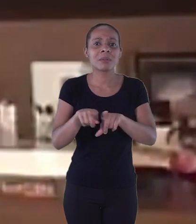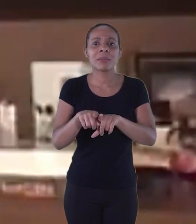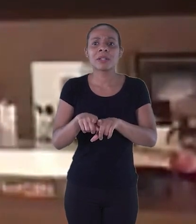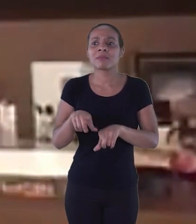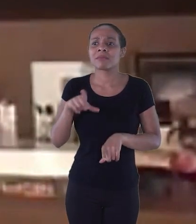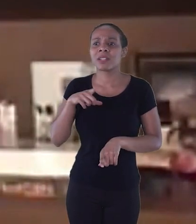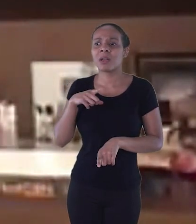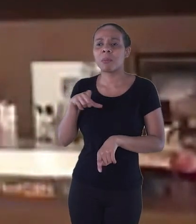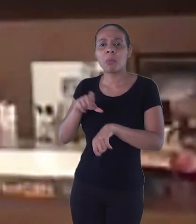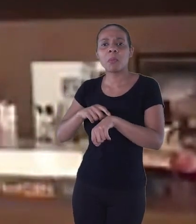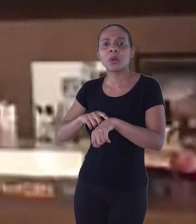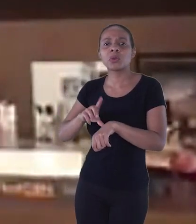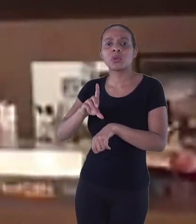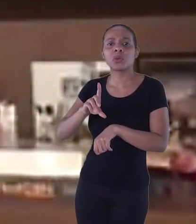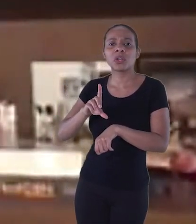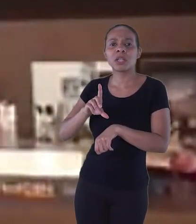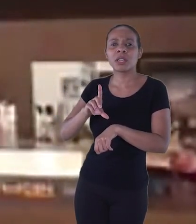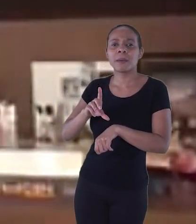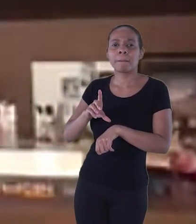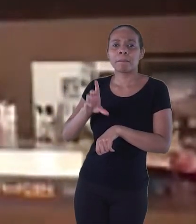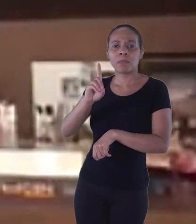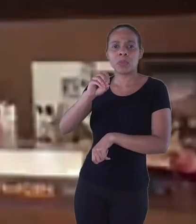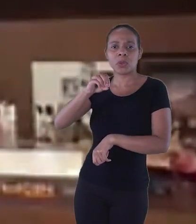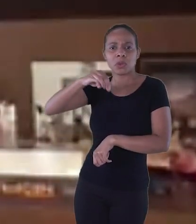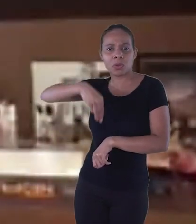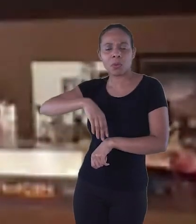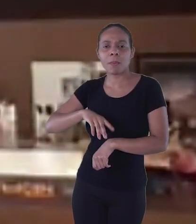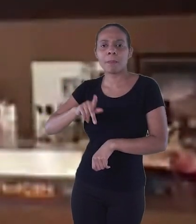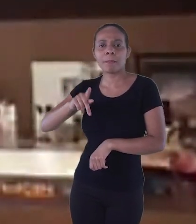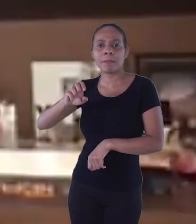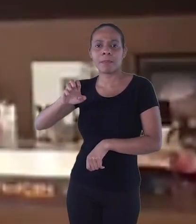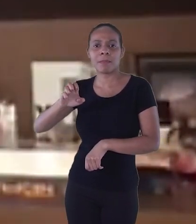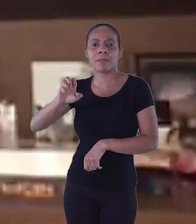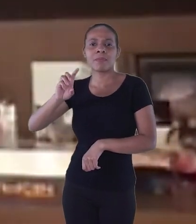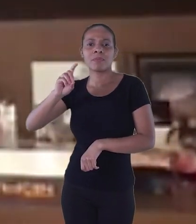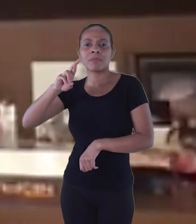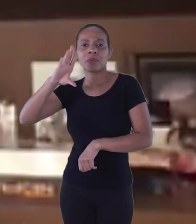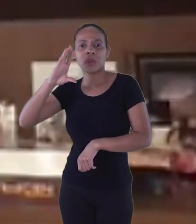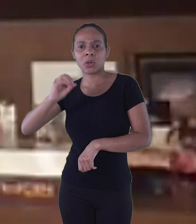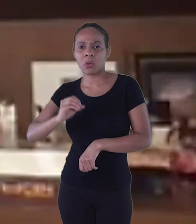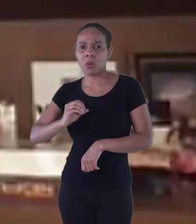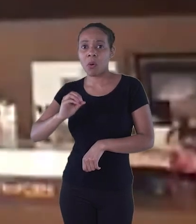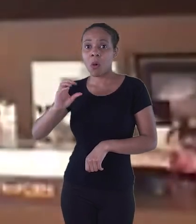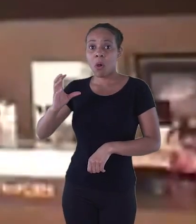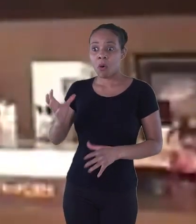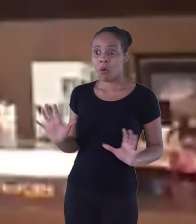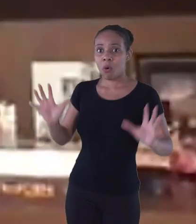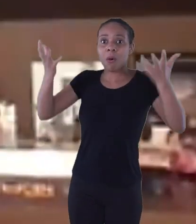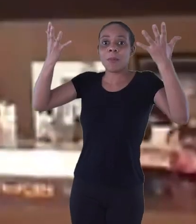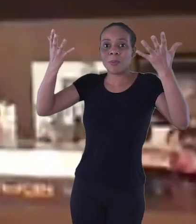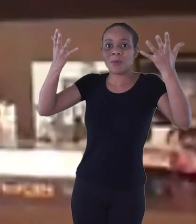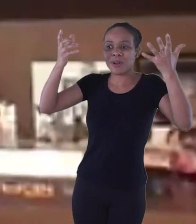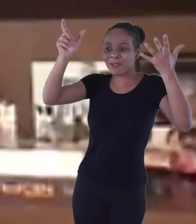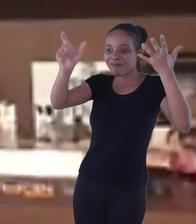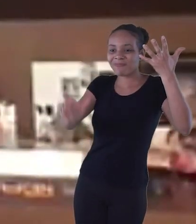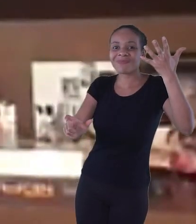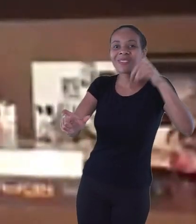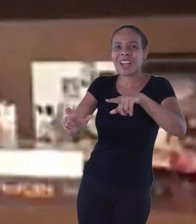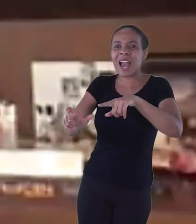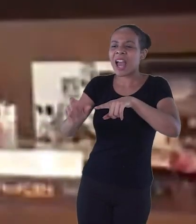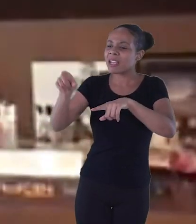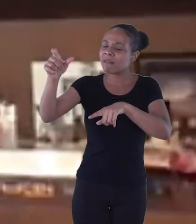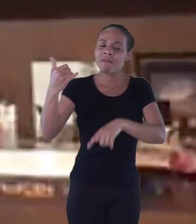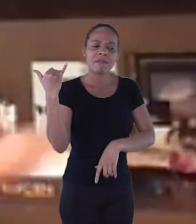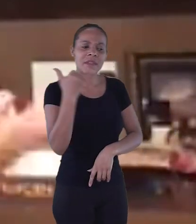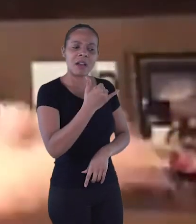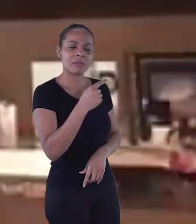condecoração para ele, e o Félix José Rodrigues diz: eu não quero condecoração não, imperador, eu quero um pedaço de terra, né? E esse pedaço